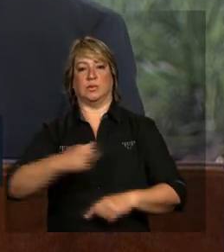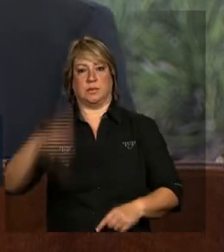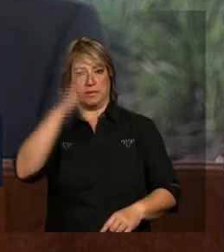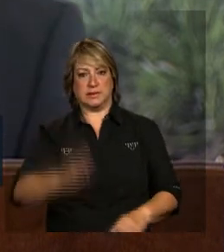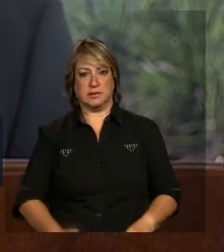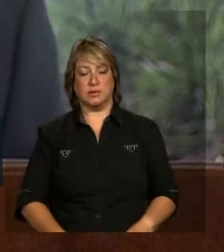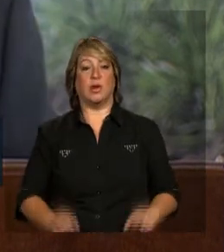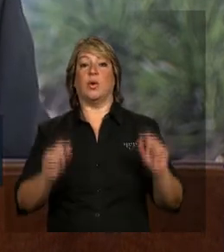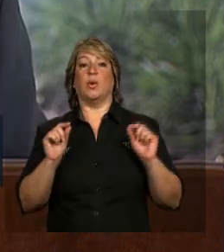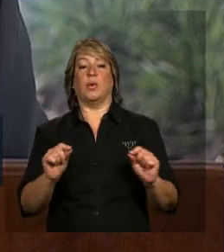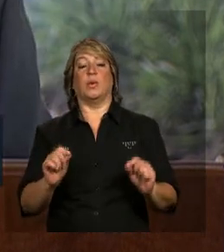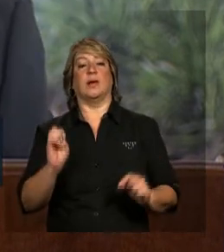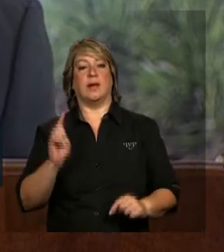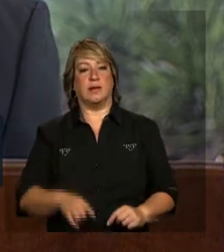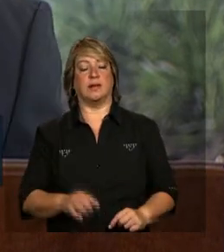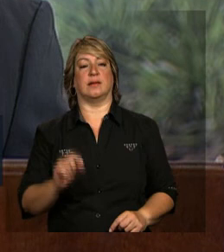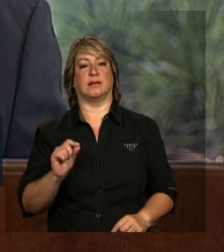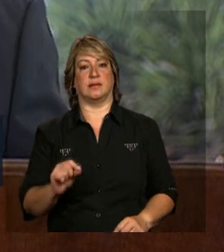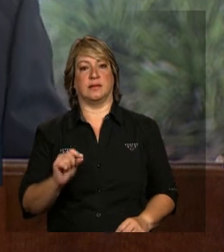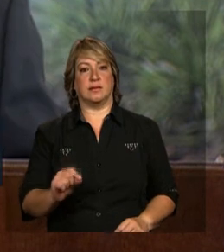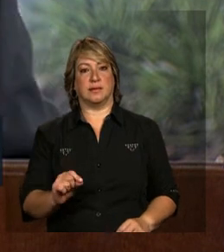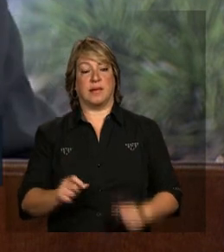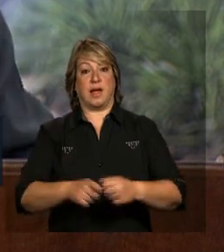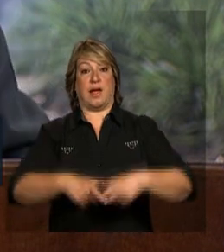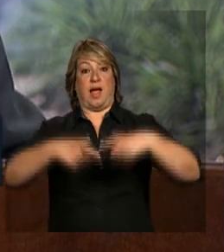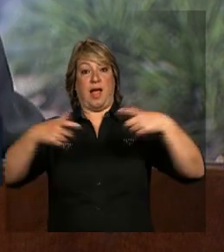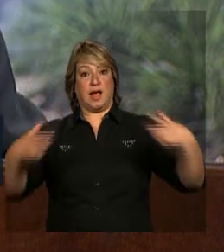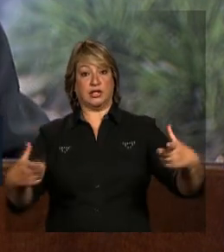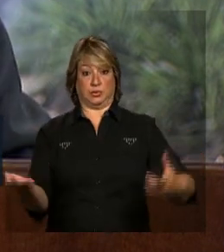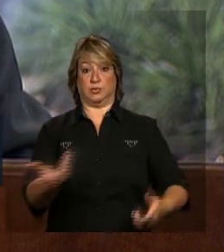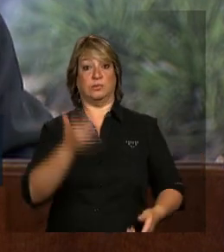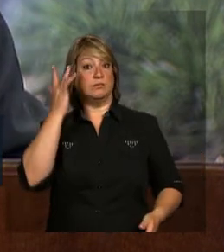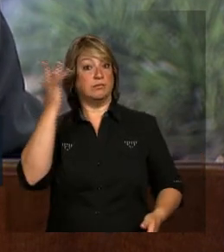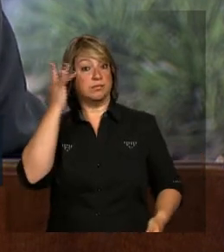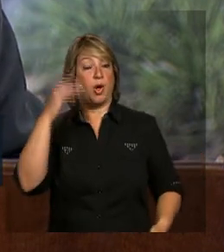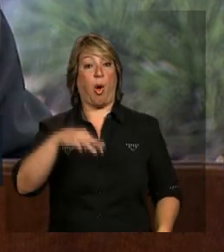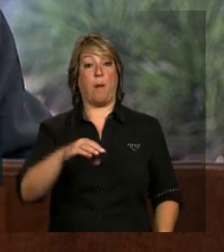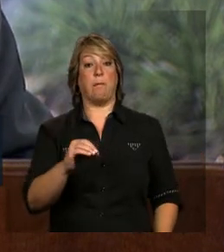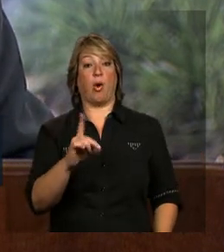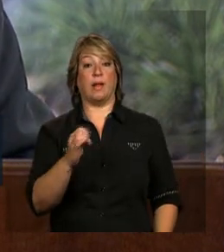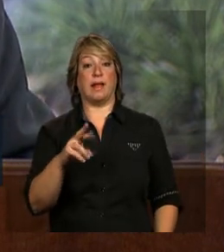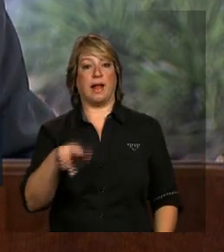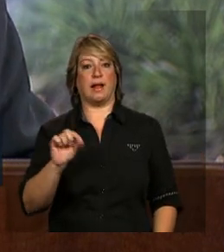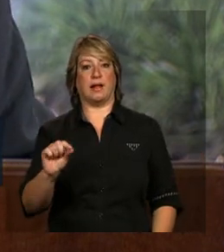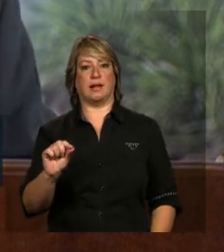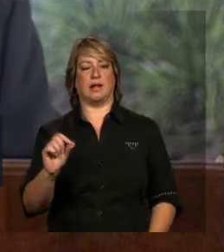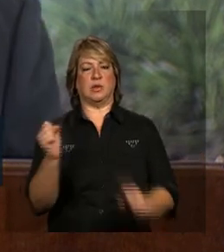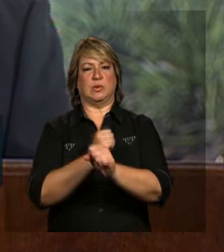disponibilização de uma ampla e moderna rede de infraestrutura uma logística